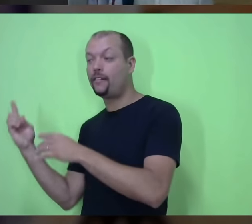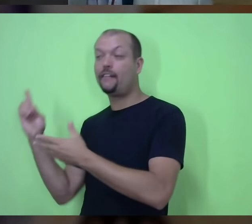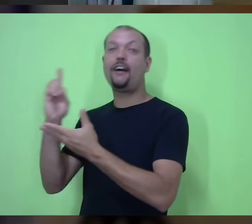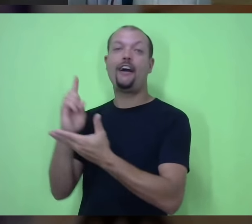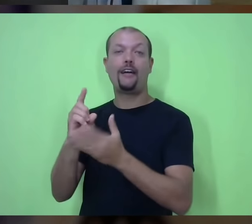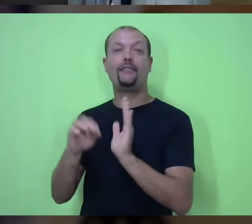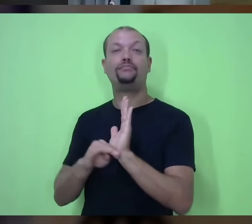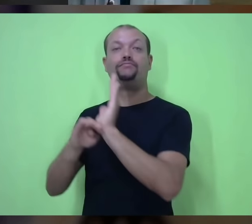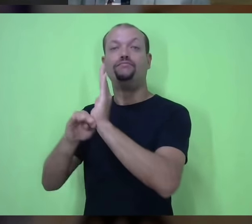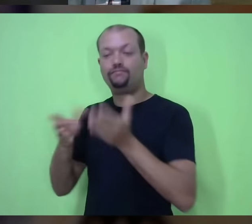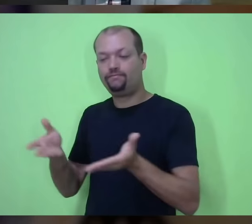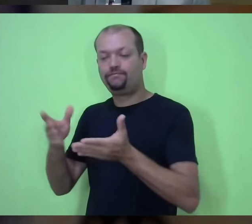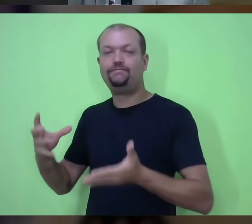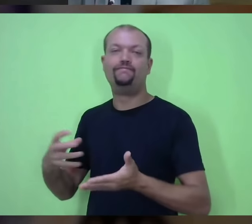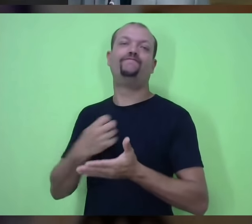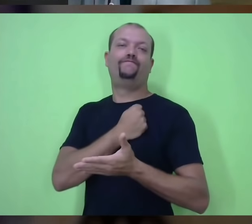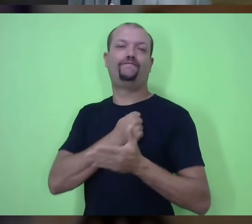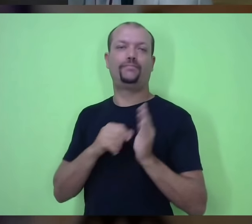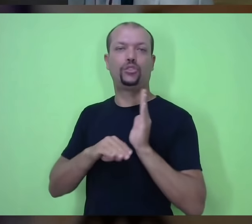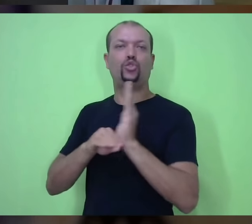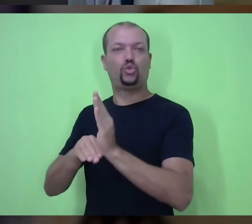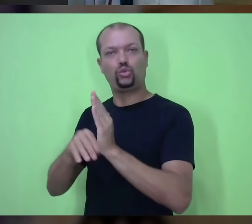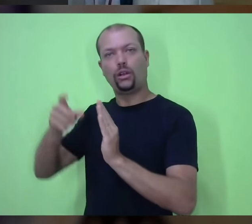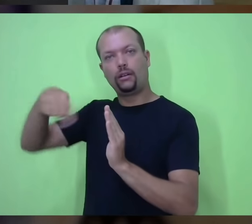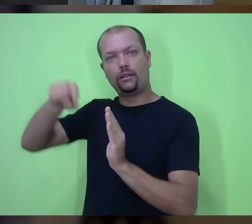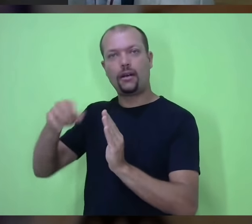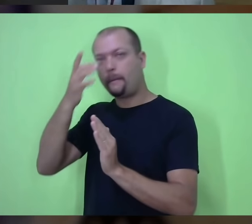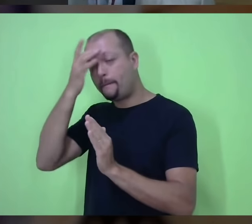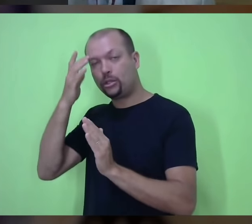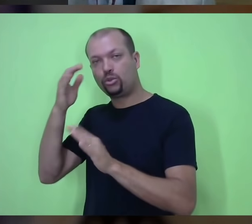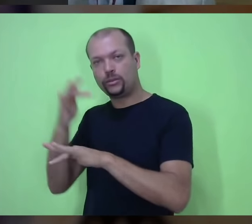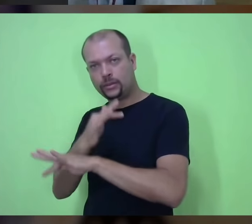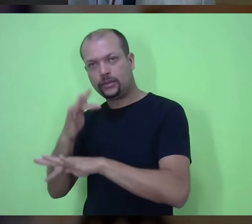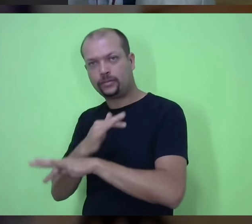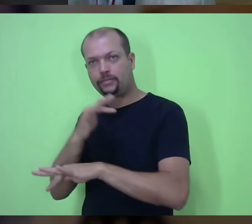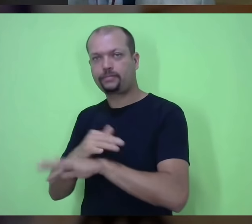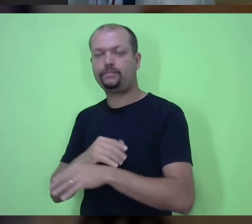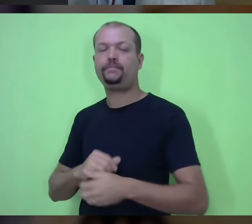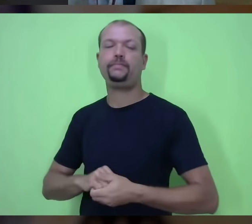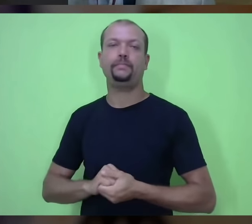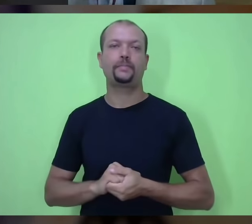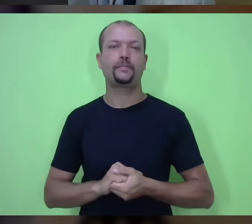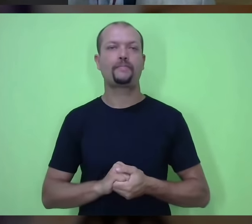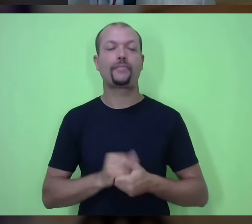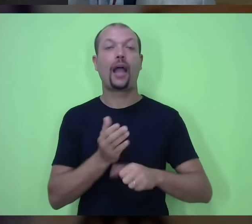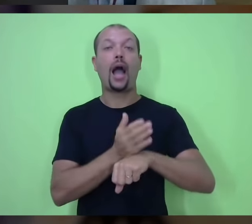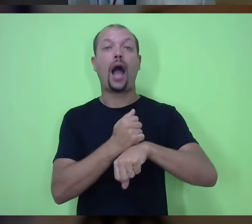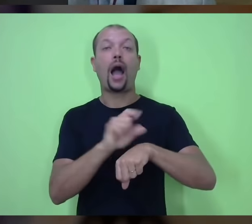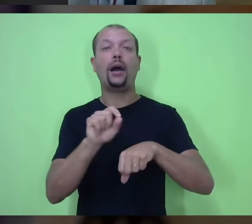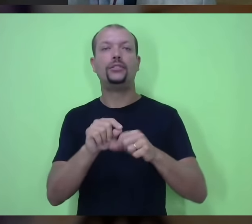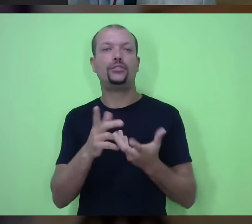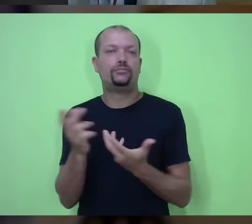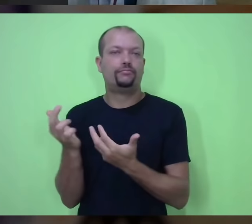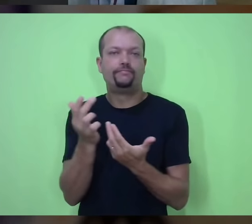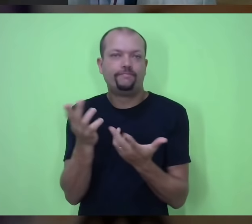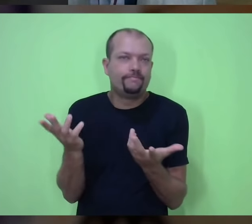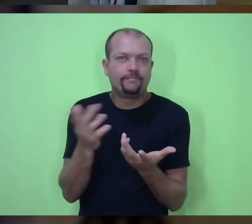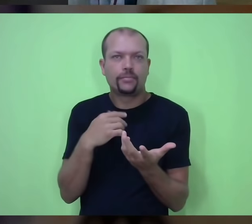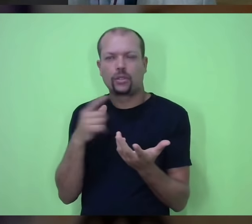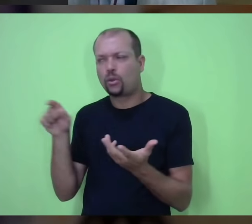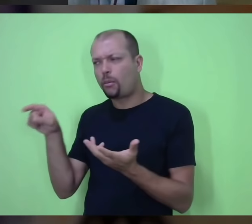ajudando, resgatando, né, as pessoas nessa situação de vulnerabilidade. Antes da gente chegar, acho que propriamente no